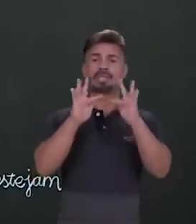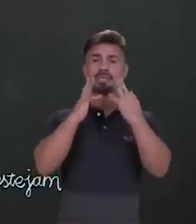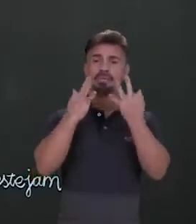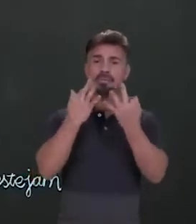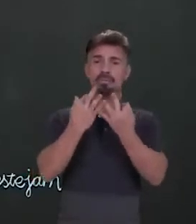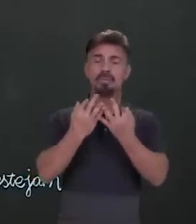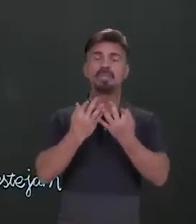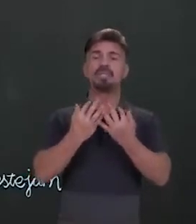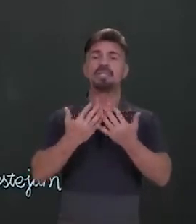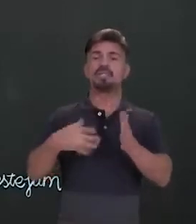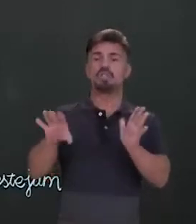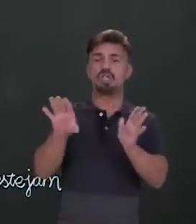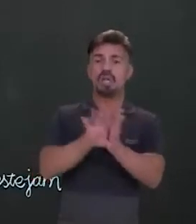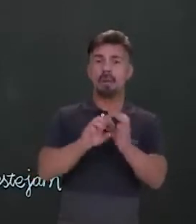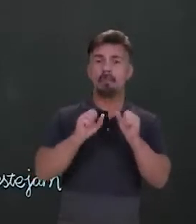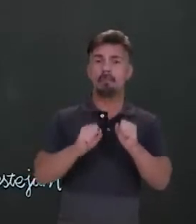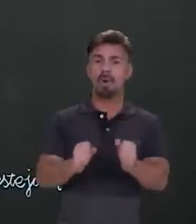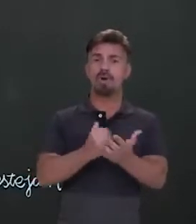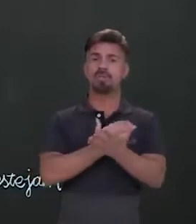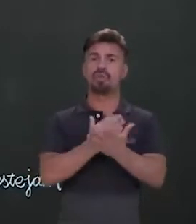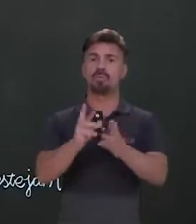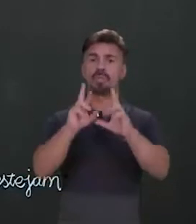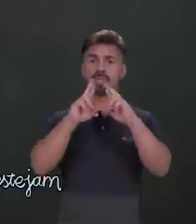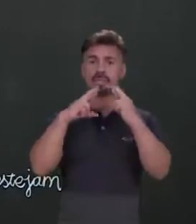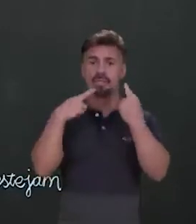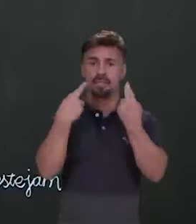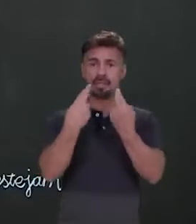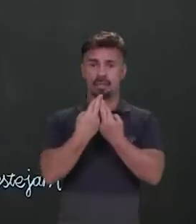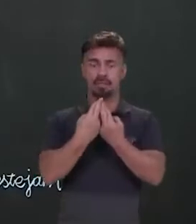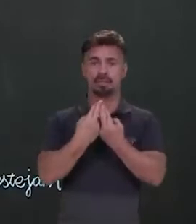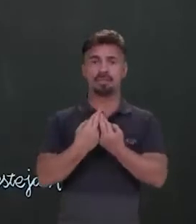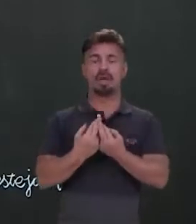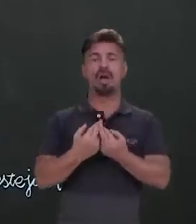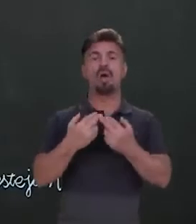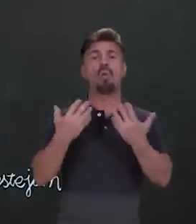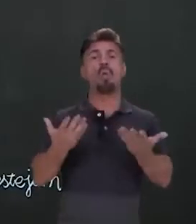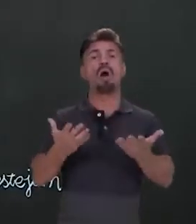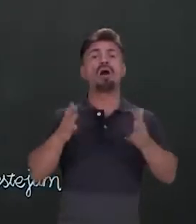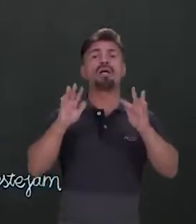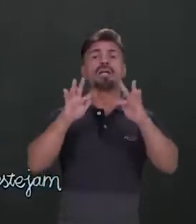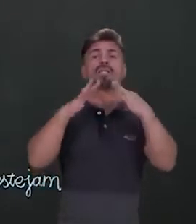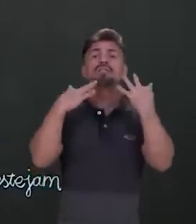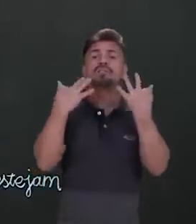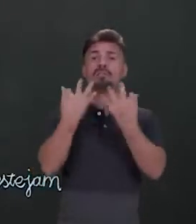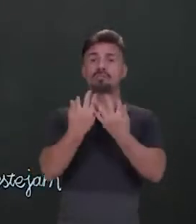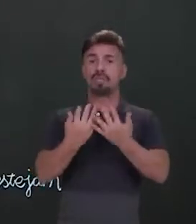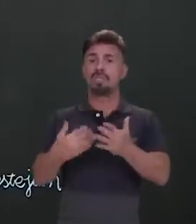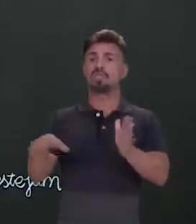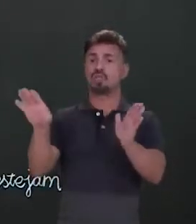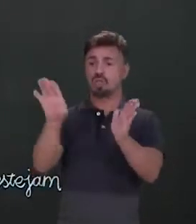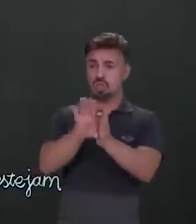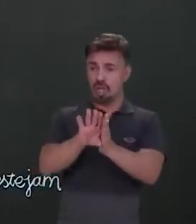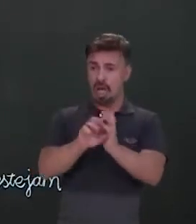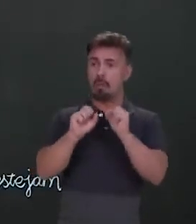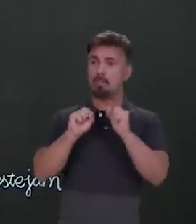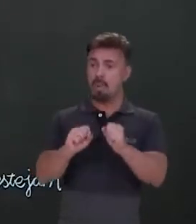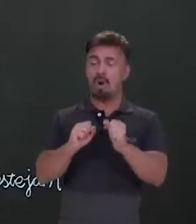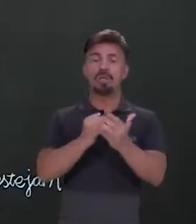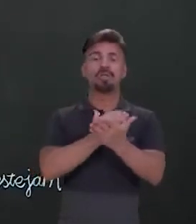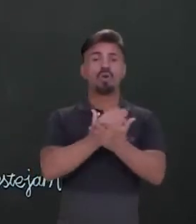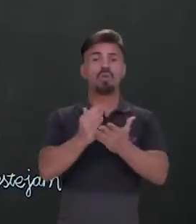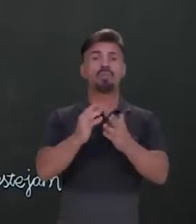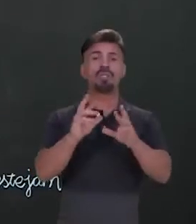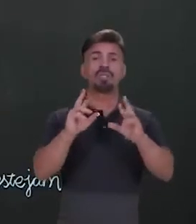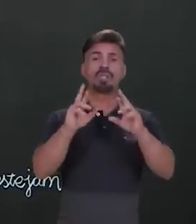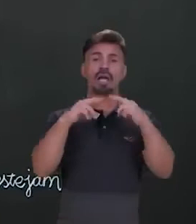famílias chegando, podemos começar a reunião. Ou seja, quando as famílias chegarem, podemos começar a reunião. É uma